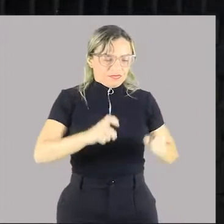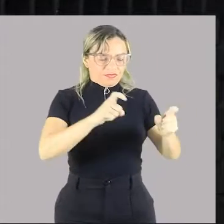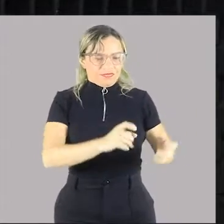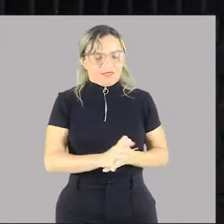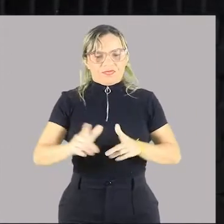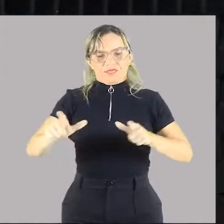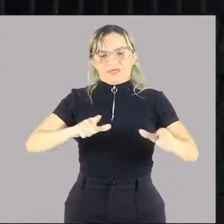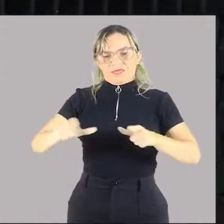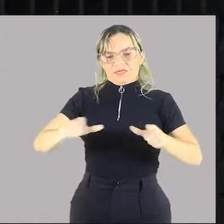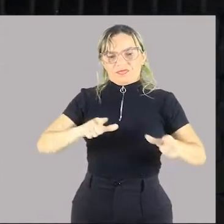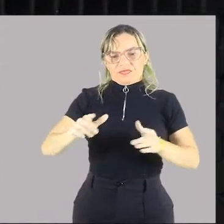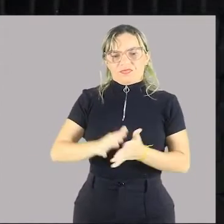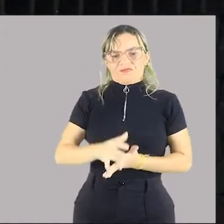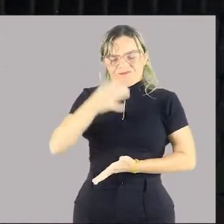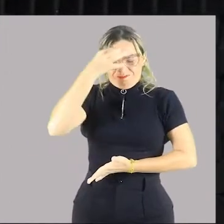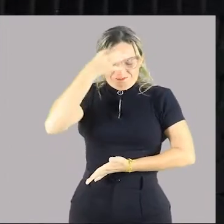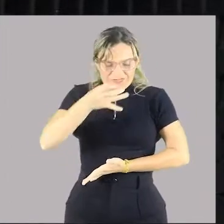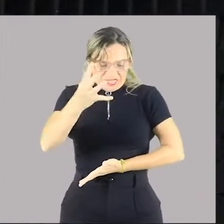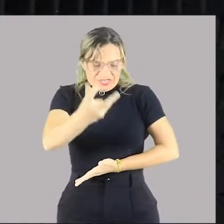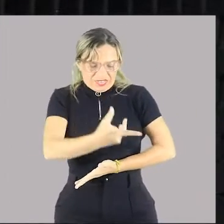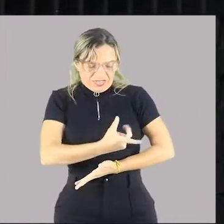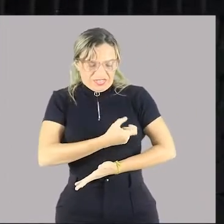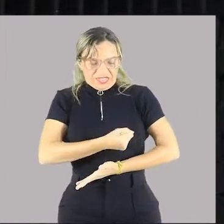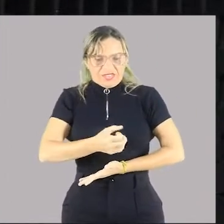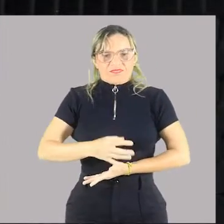como competência técnica.